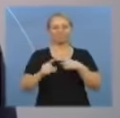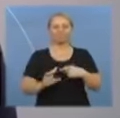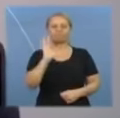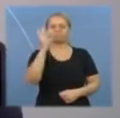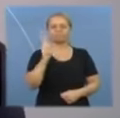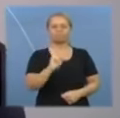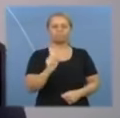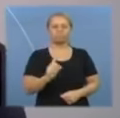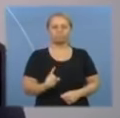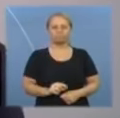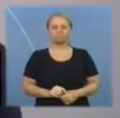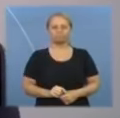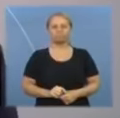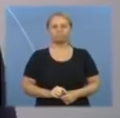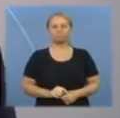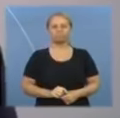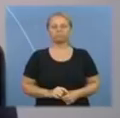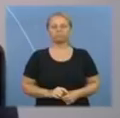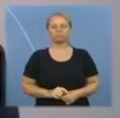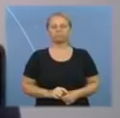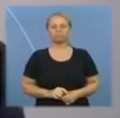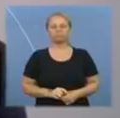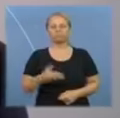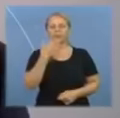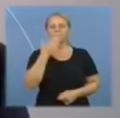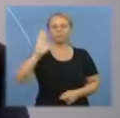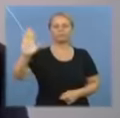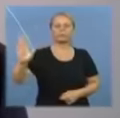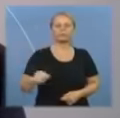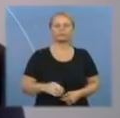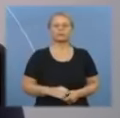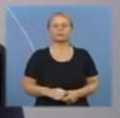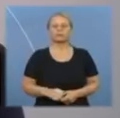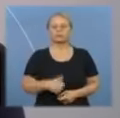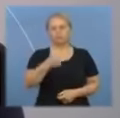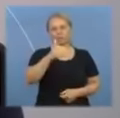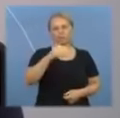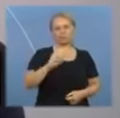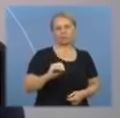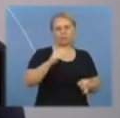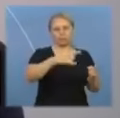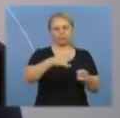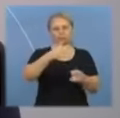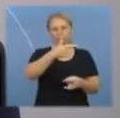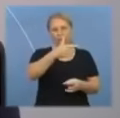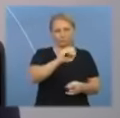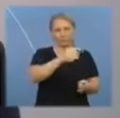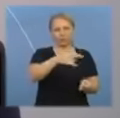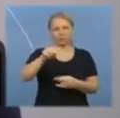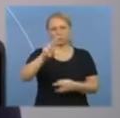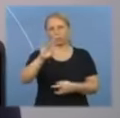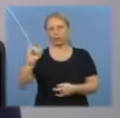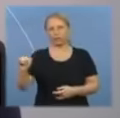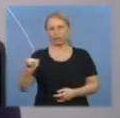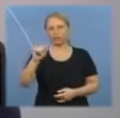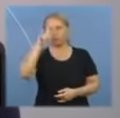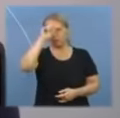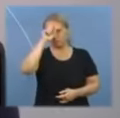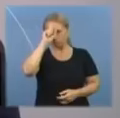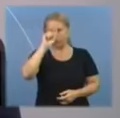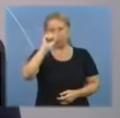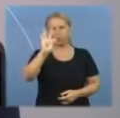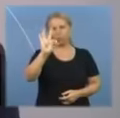a unidade ainda não é referência. Foi prometido também aqui 20 leitos de UTI no Hospital da Cisumai na cidade de